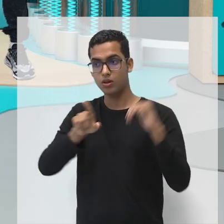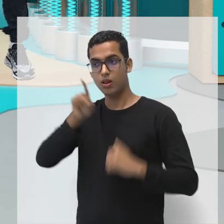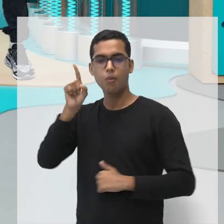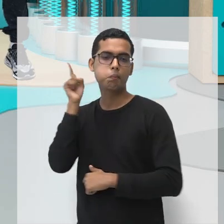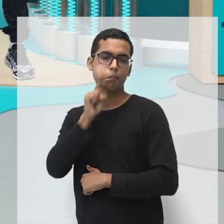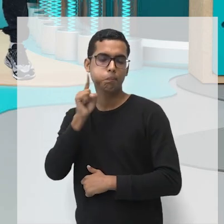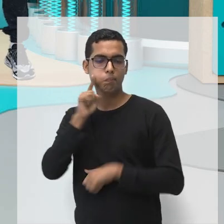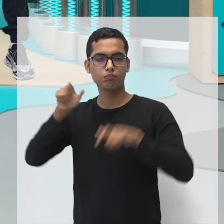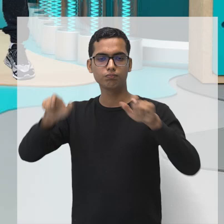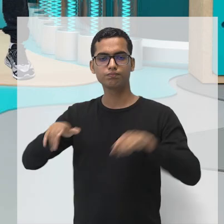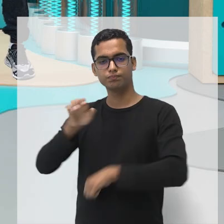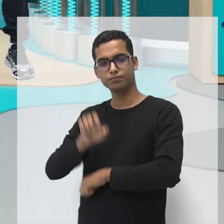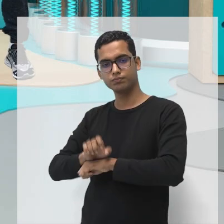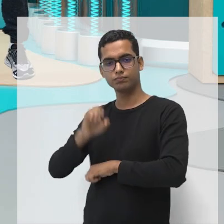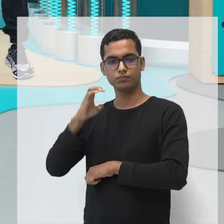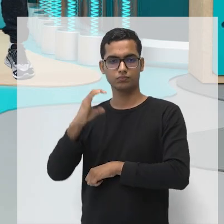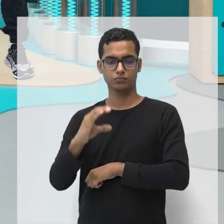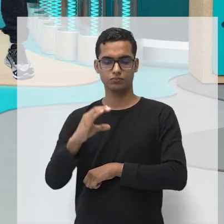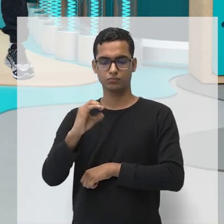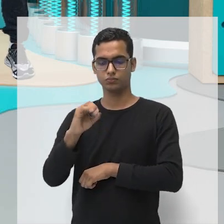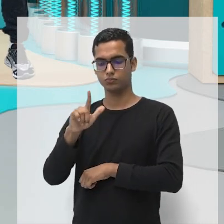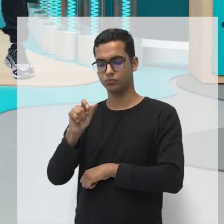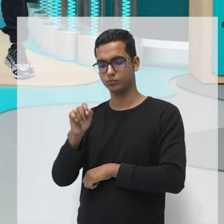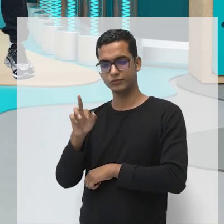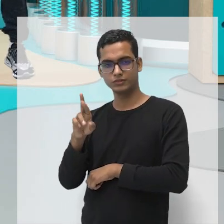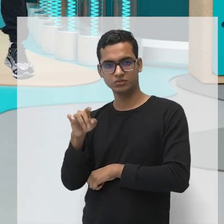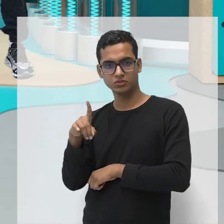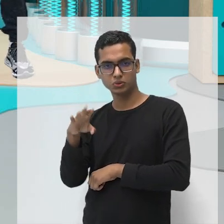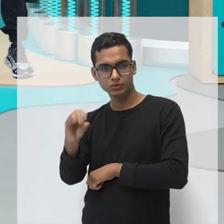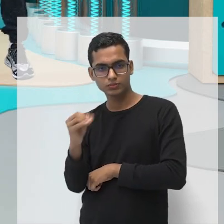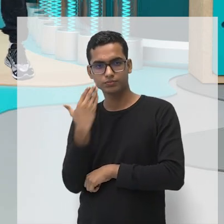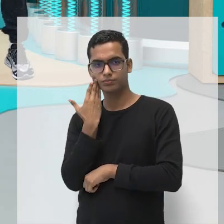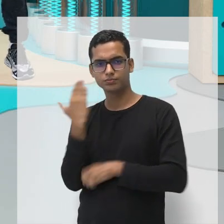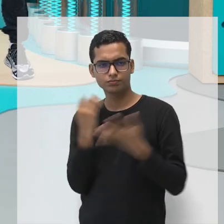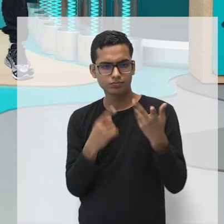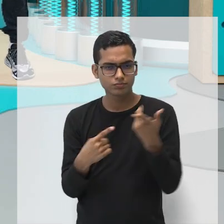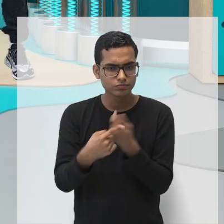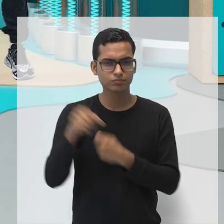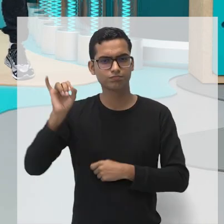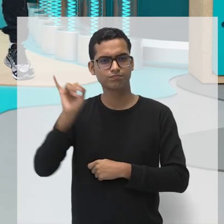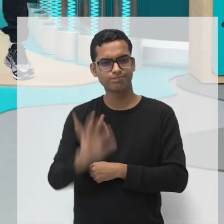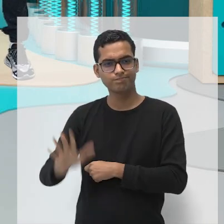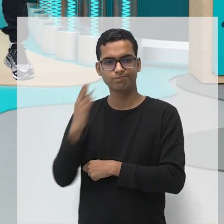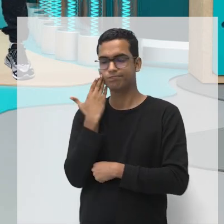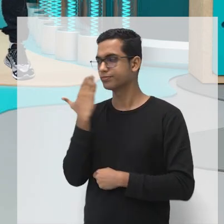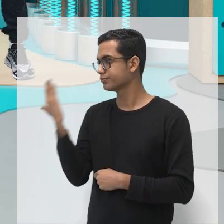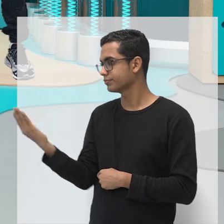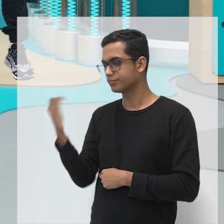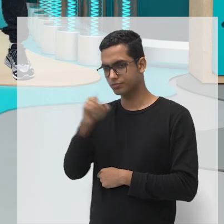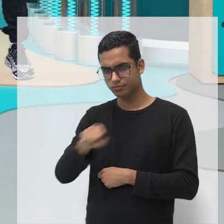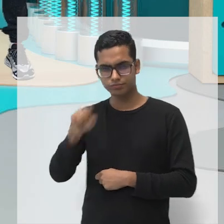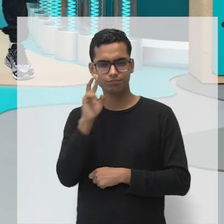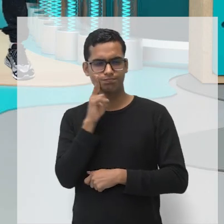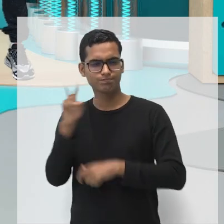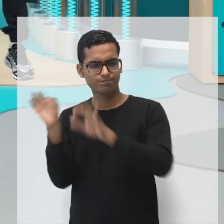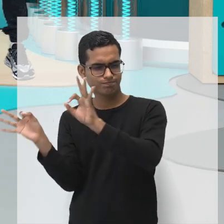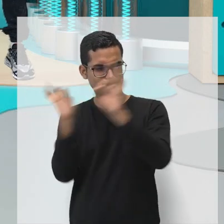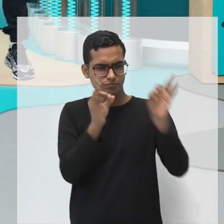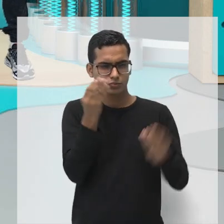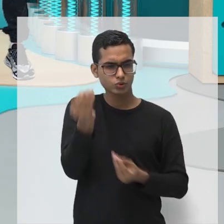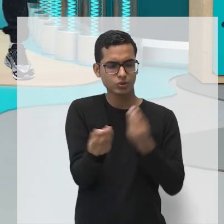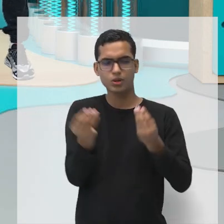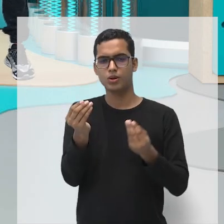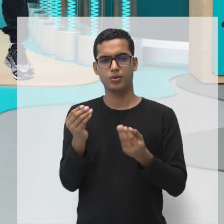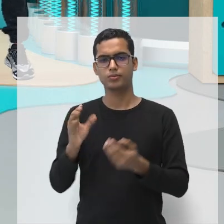Unidos. Para a gente entender melhor, trouxe aqui um conjunto de imagens para vocês, para a gente visualizar como acontece.